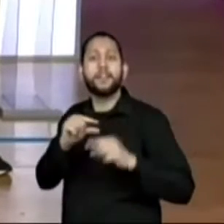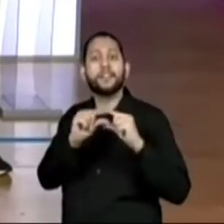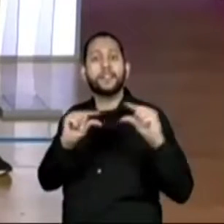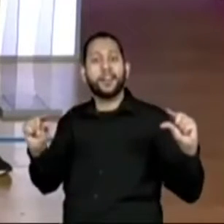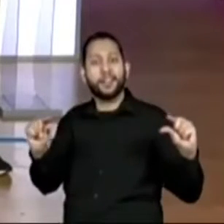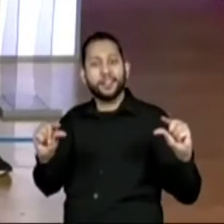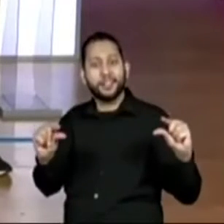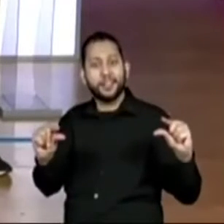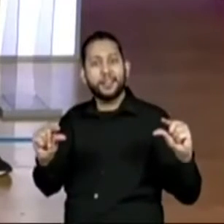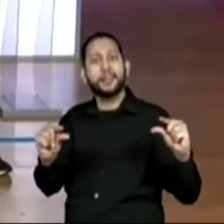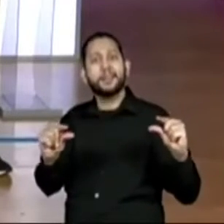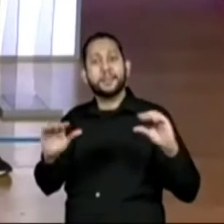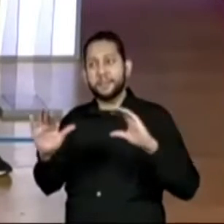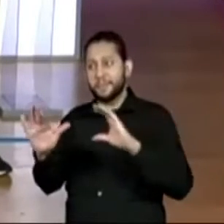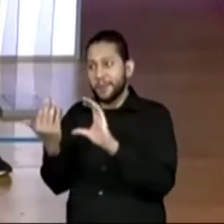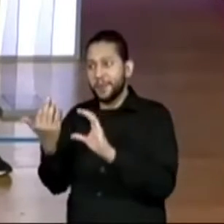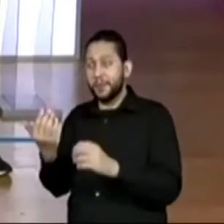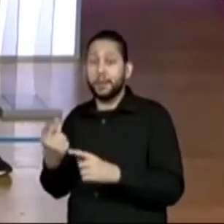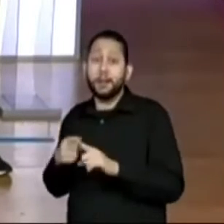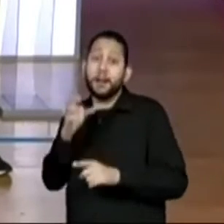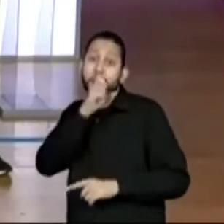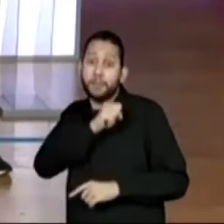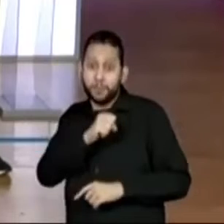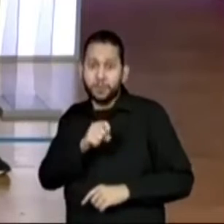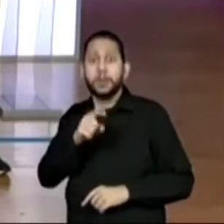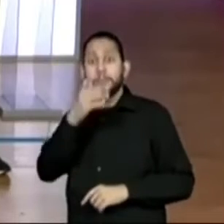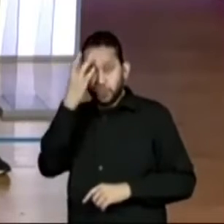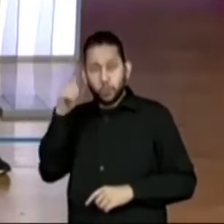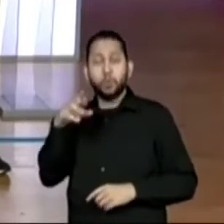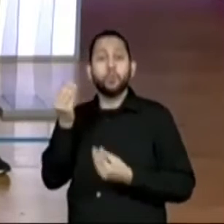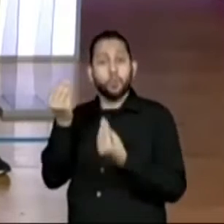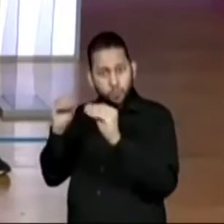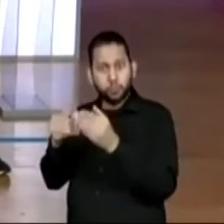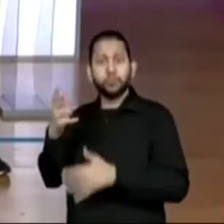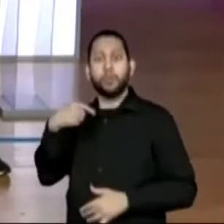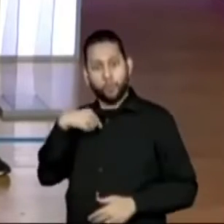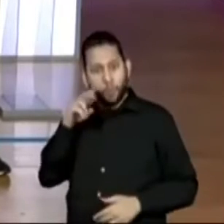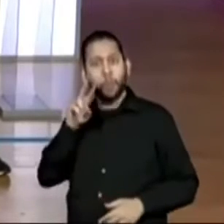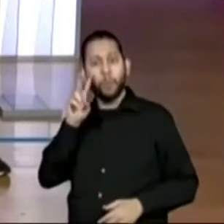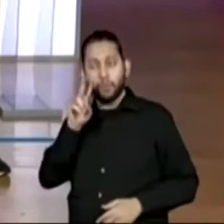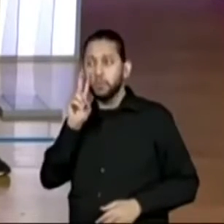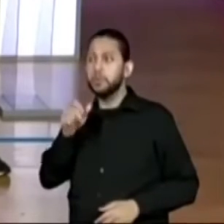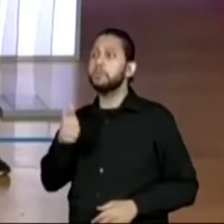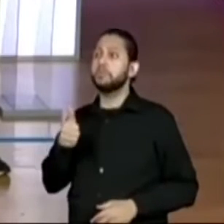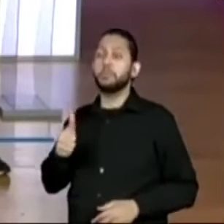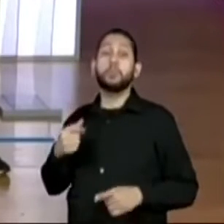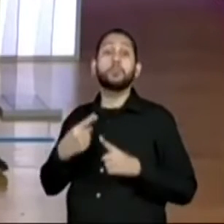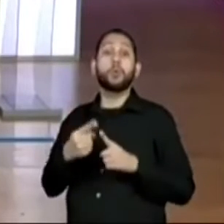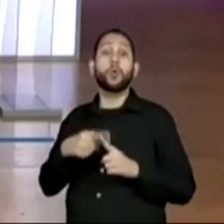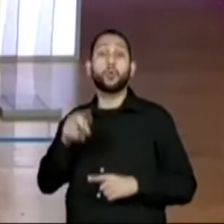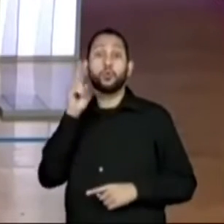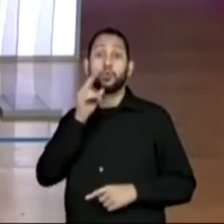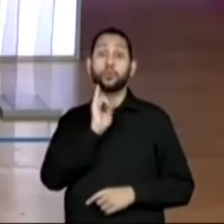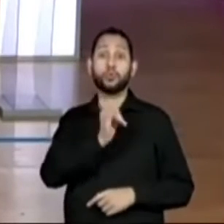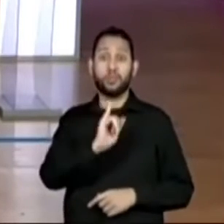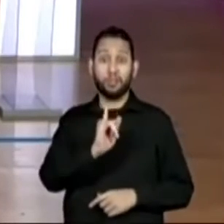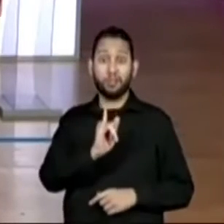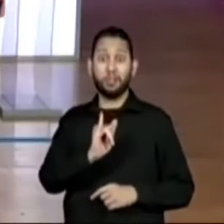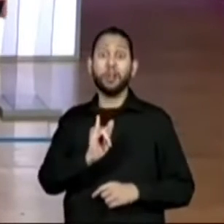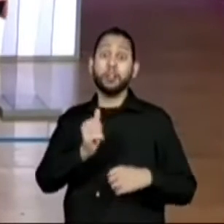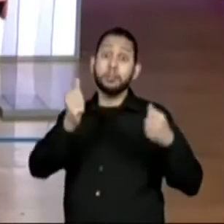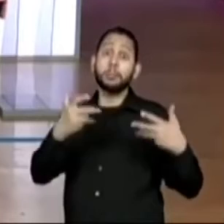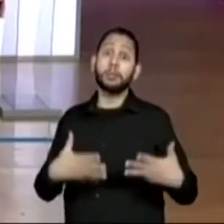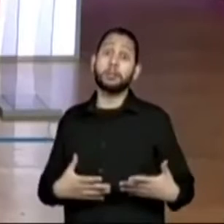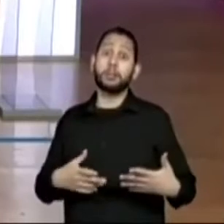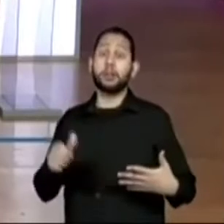mas passou muito rápido, mas alguém realmente mandou essas descrições que são feitas no início do conto, né, Pro? Isso, que